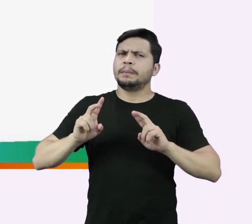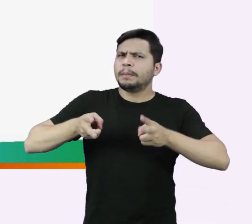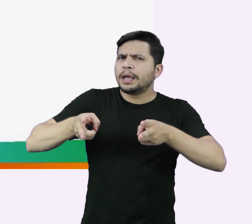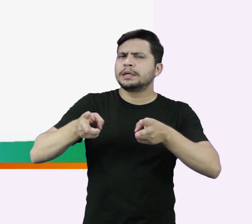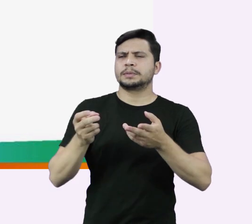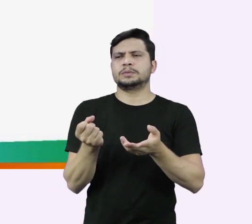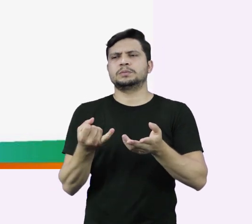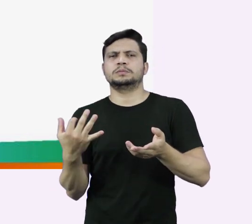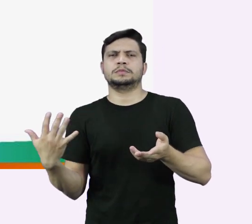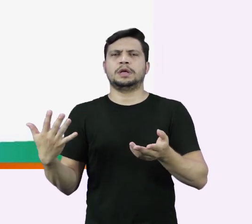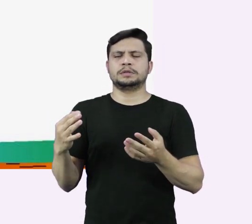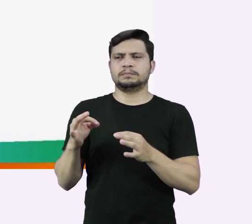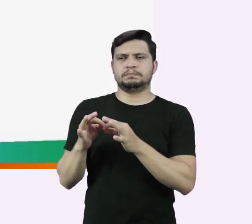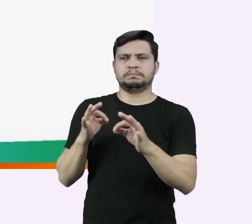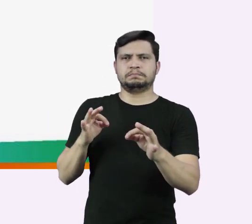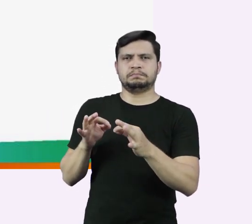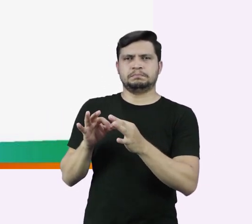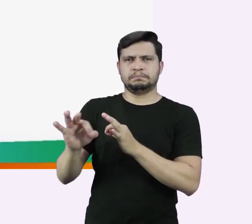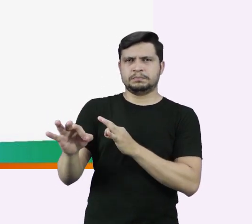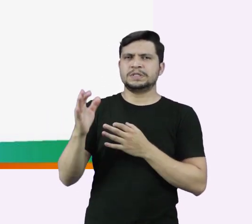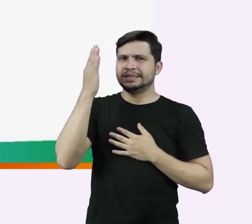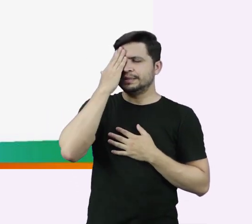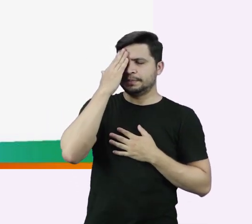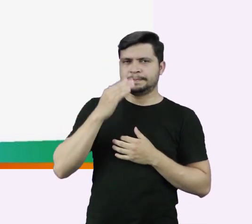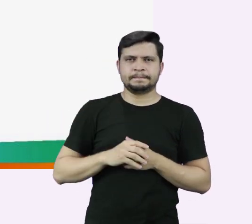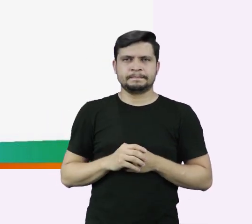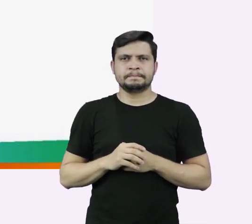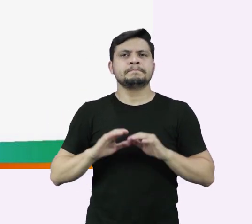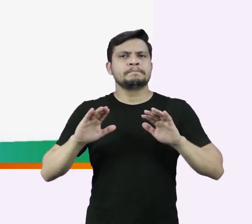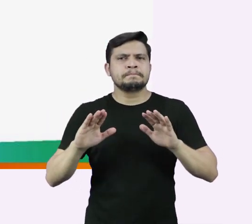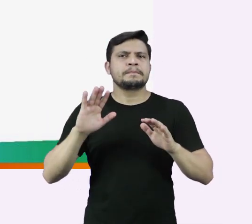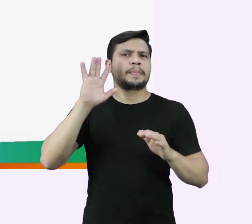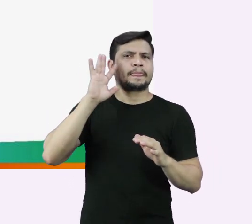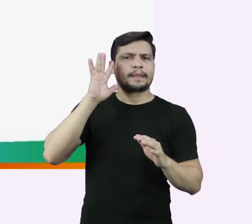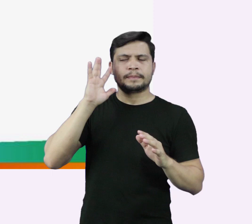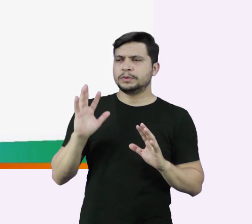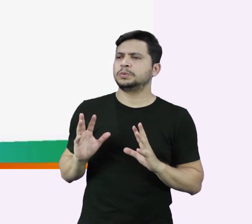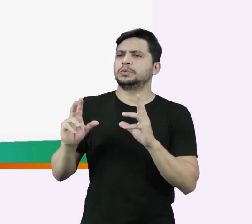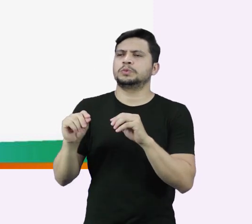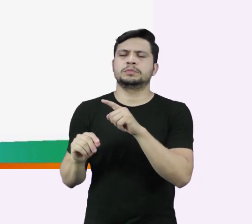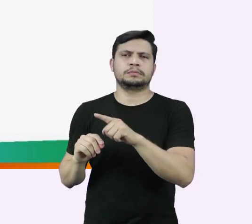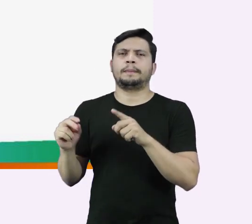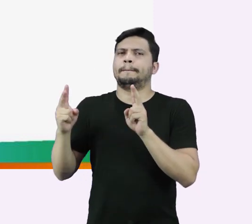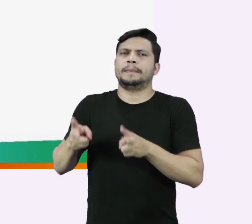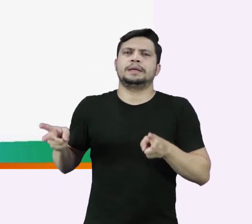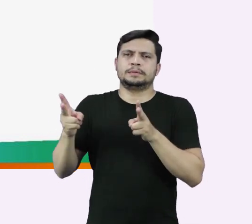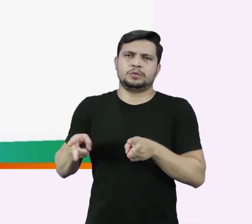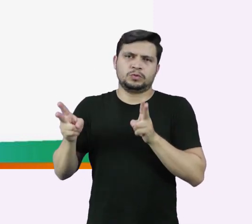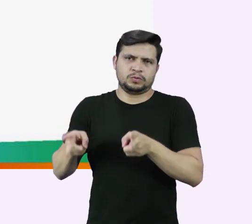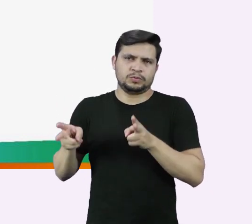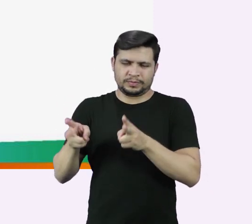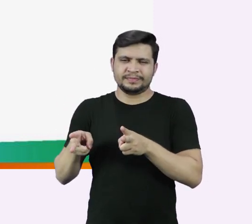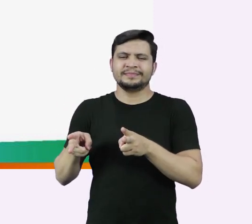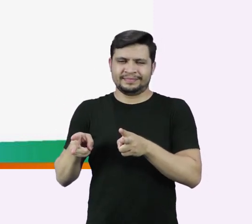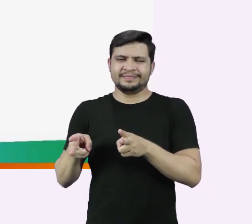Considere que a resistividade mantém-se constante para todas as geometrias, uma aproximação confirmada pelo estudo. Então, esses